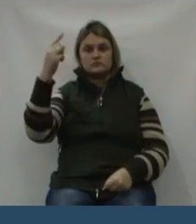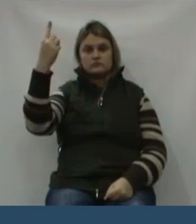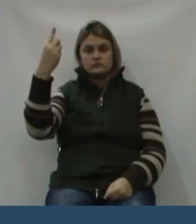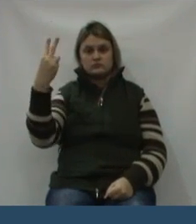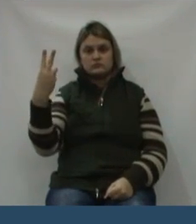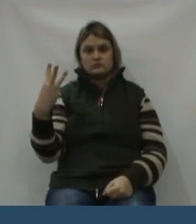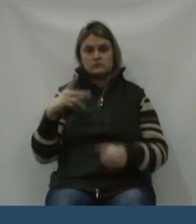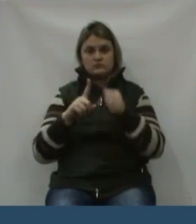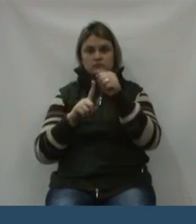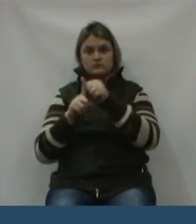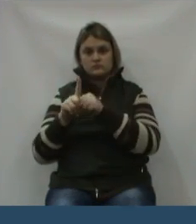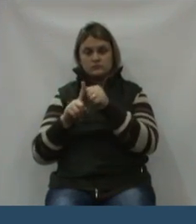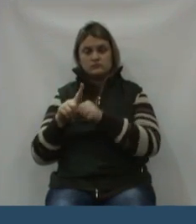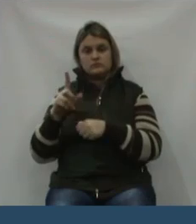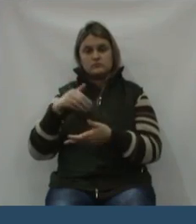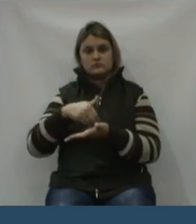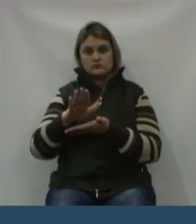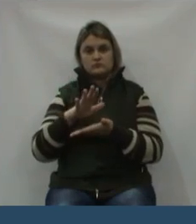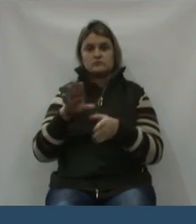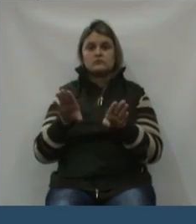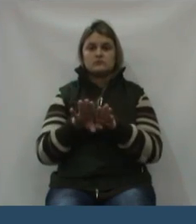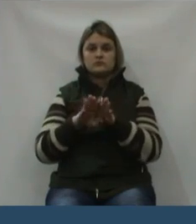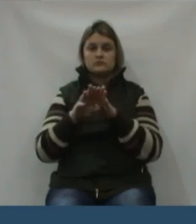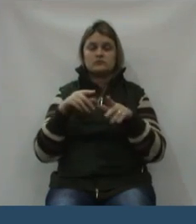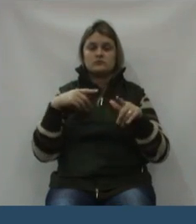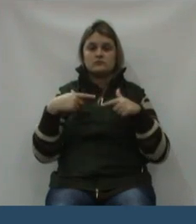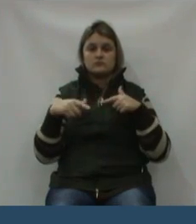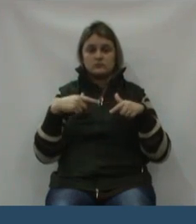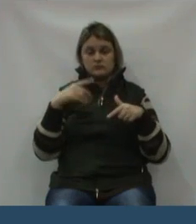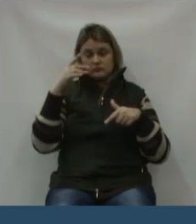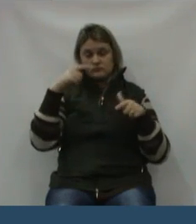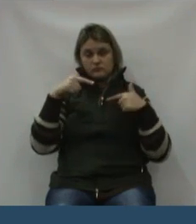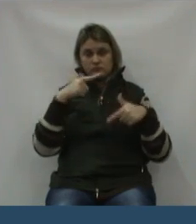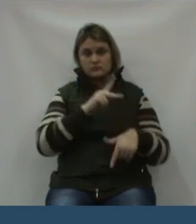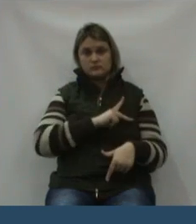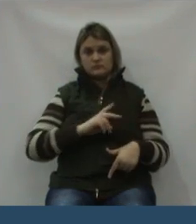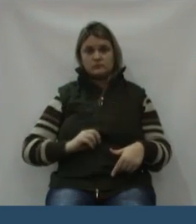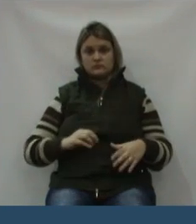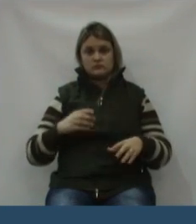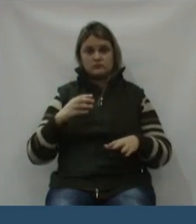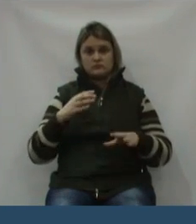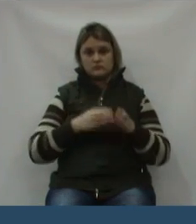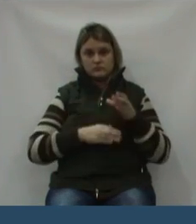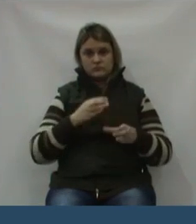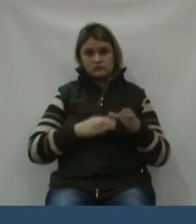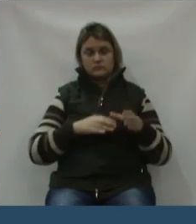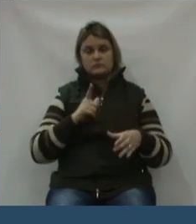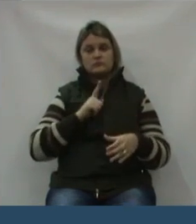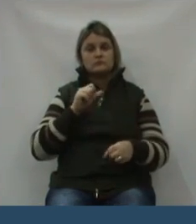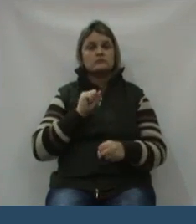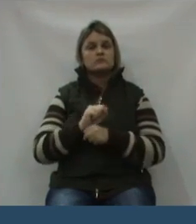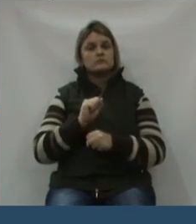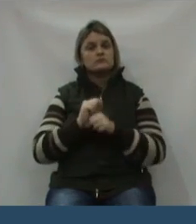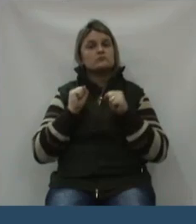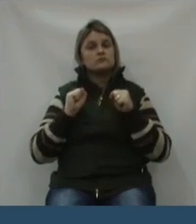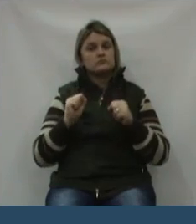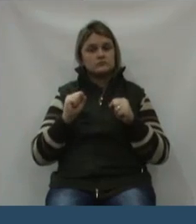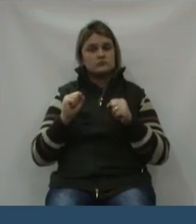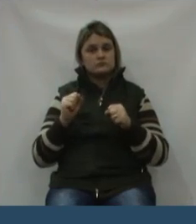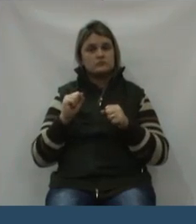3 meses e são mandados embora, como para o funcionário público municipal concursado que está lá